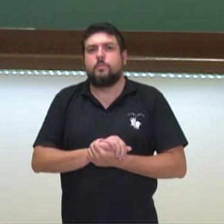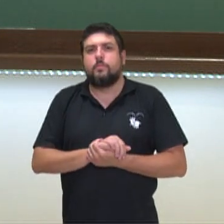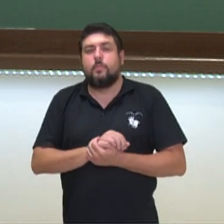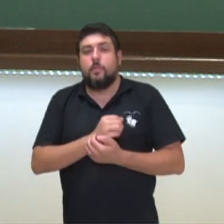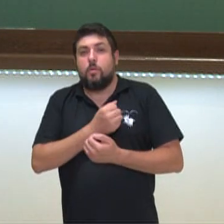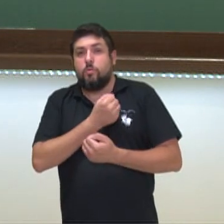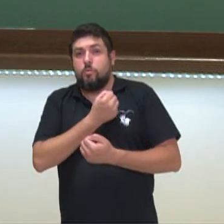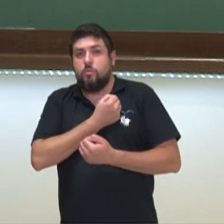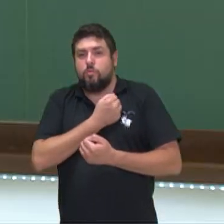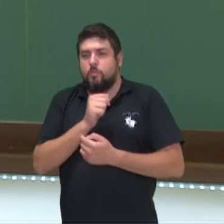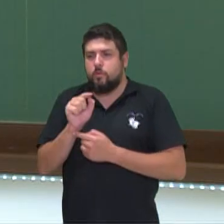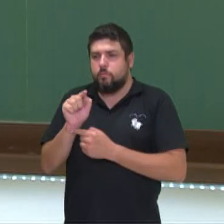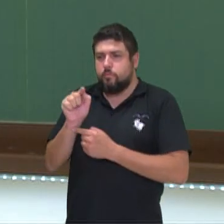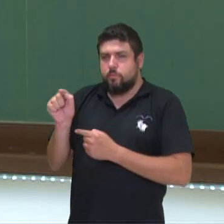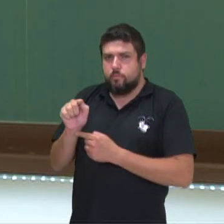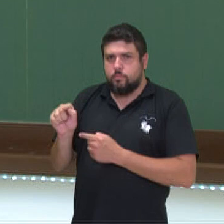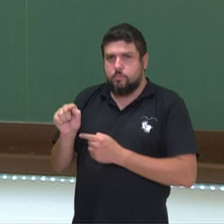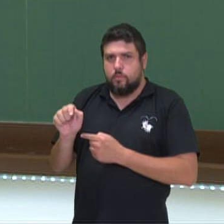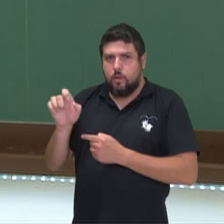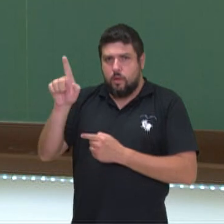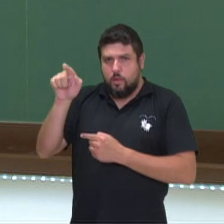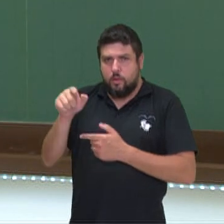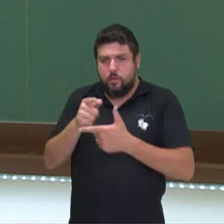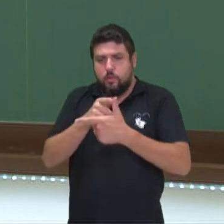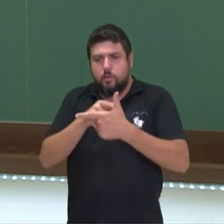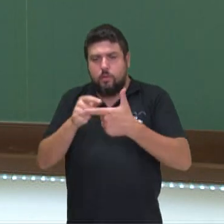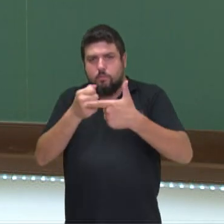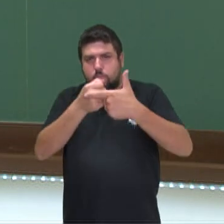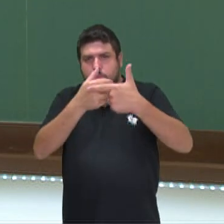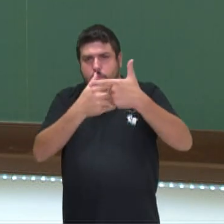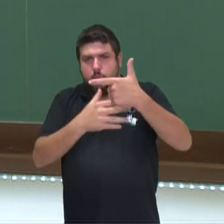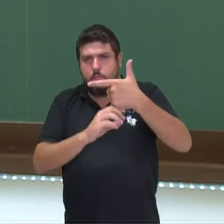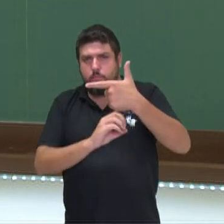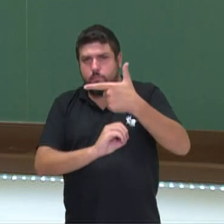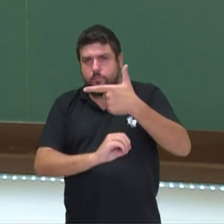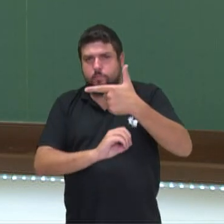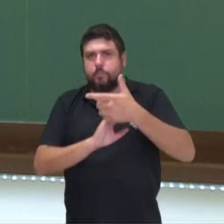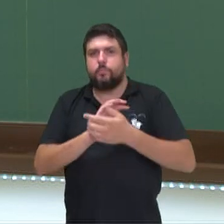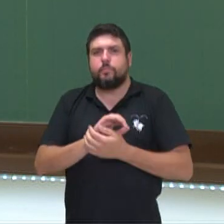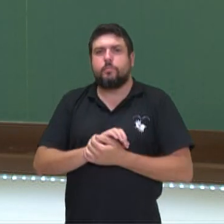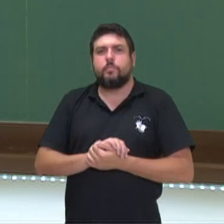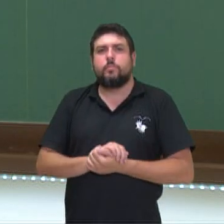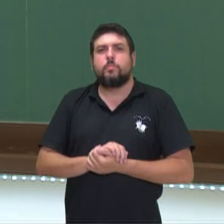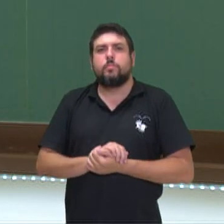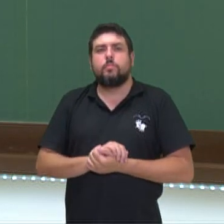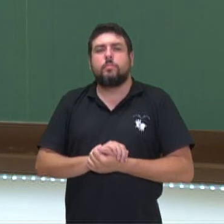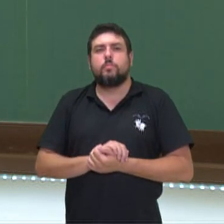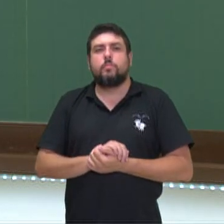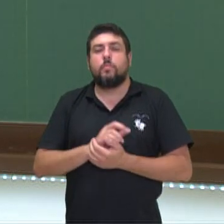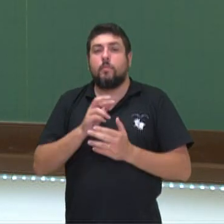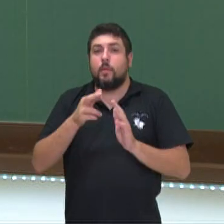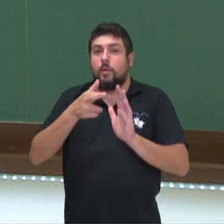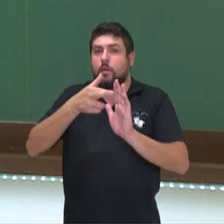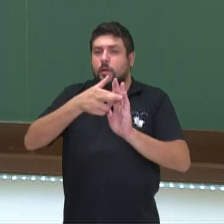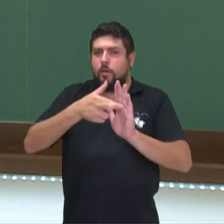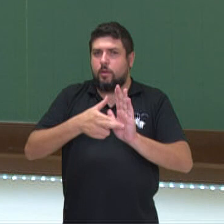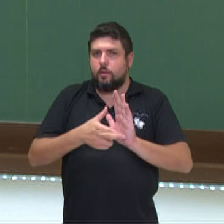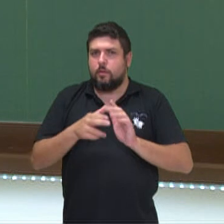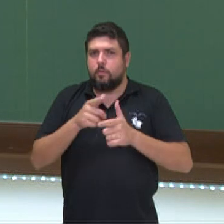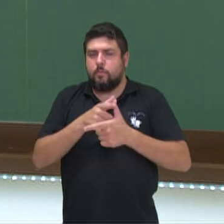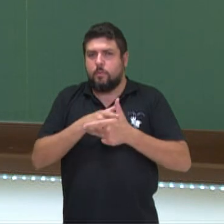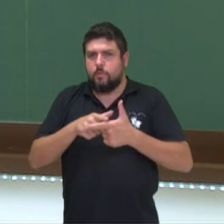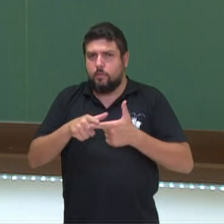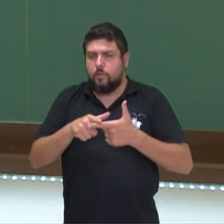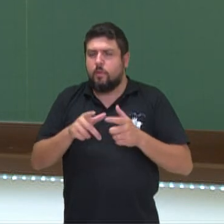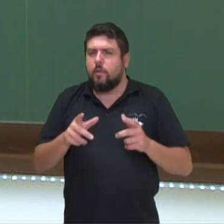sobre a divisão exata dos números inteiros. As regras para a divisão de números inteiros são as